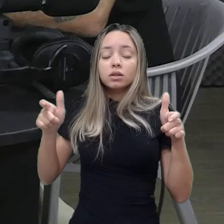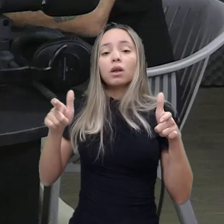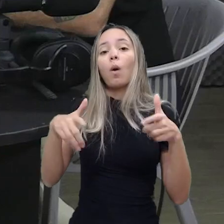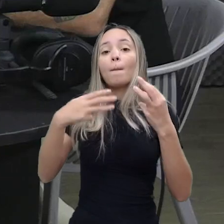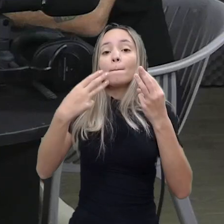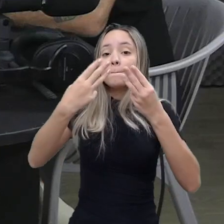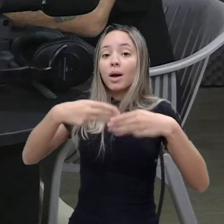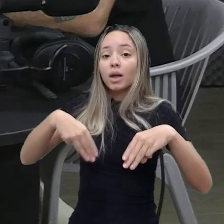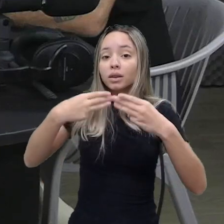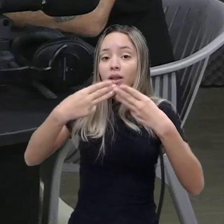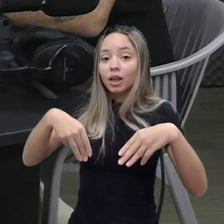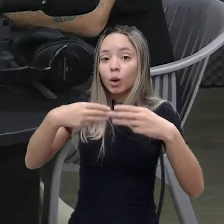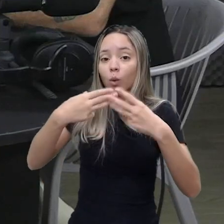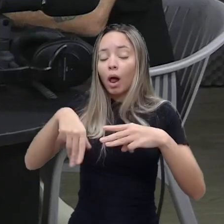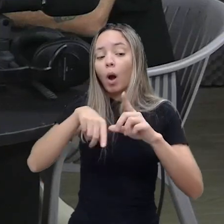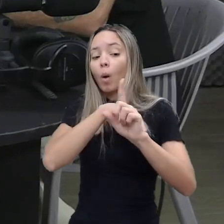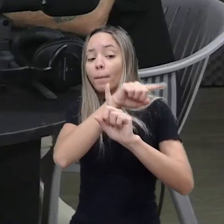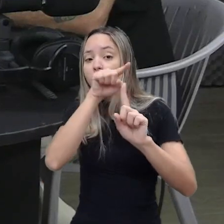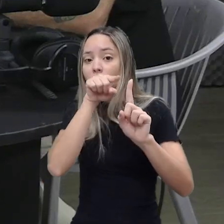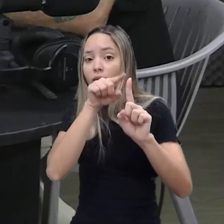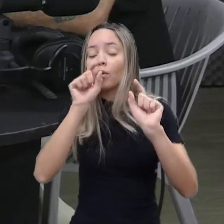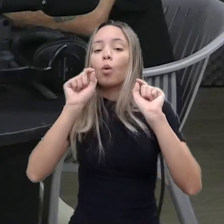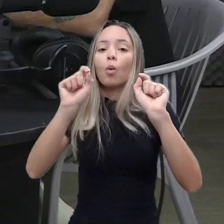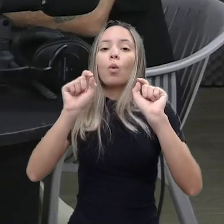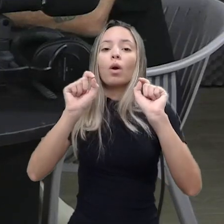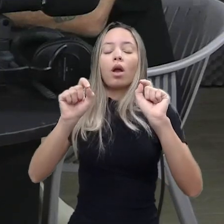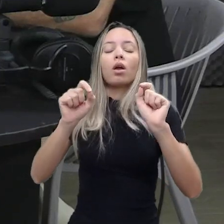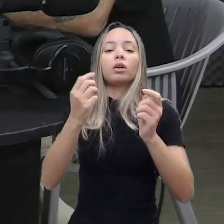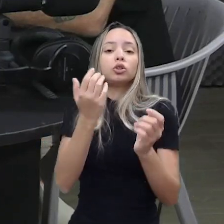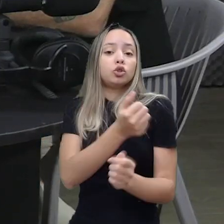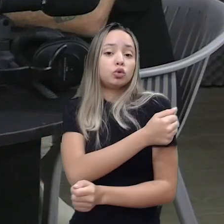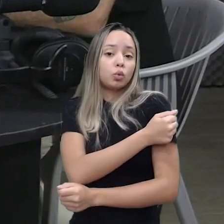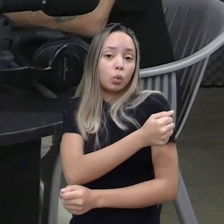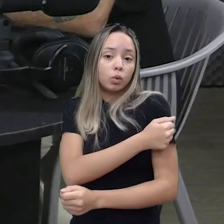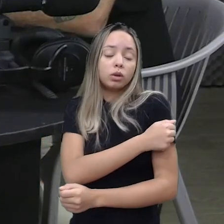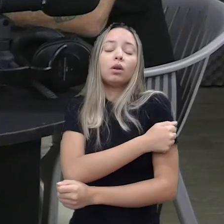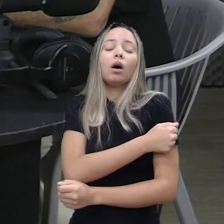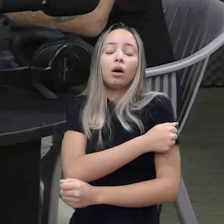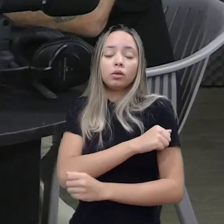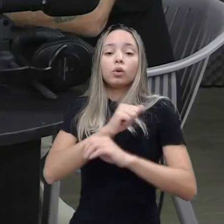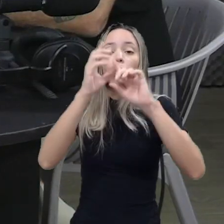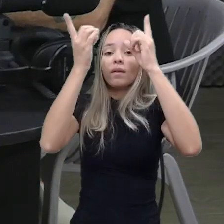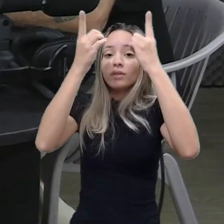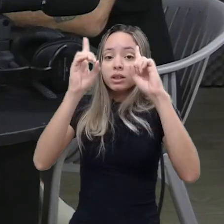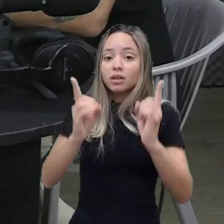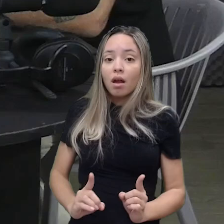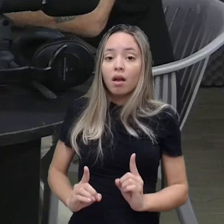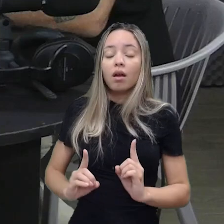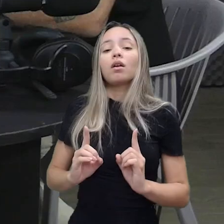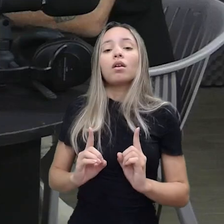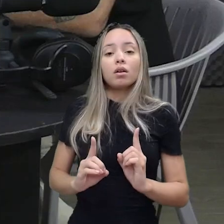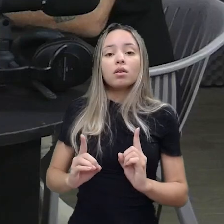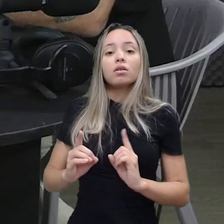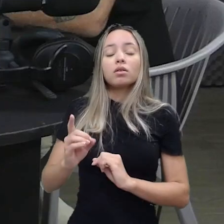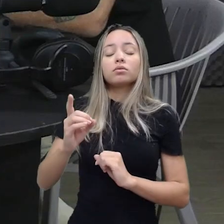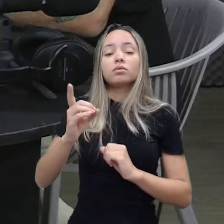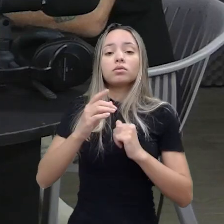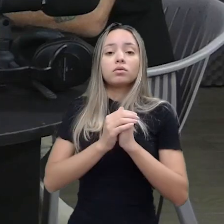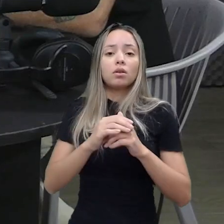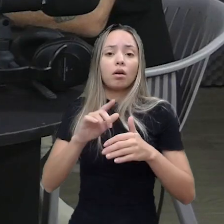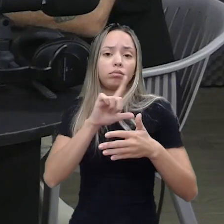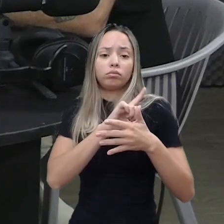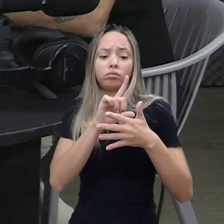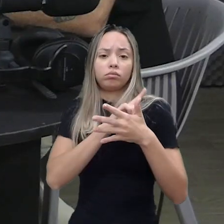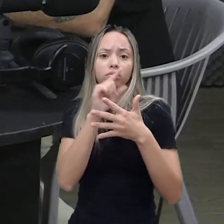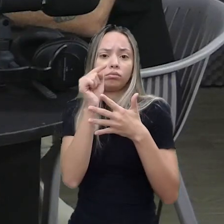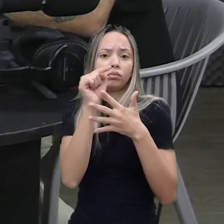estudantes, público-alvo, né, da educação especial, estudantes com deficiência, altas habilidades de superdotação, transtorno global de desenvolvimento, com